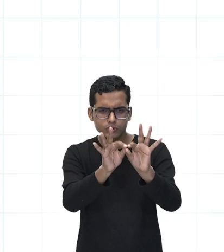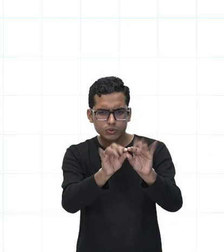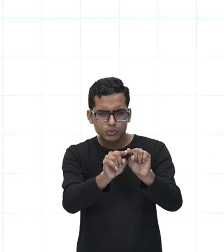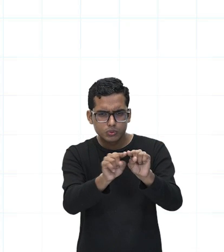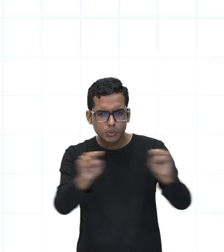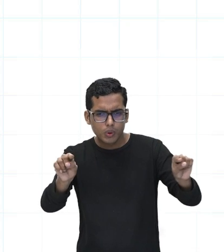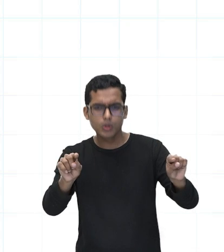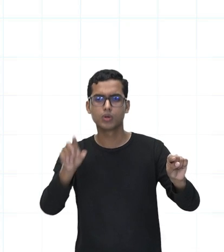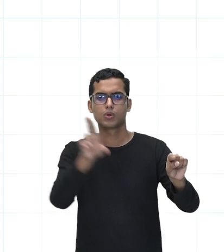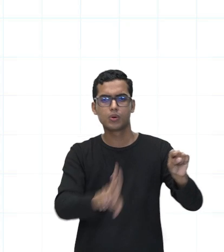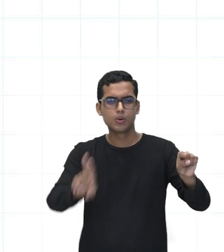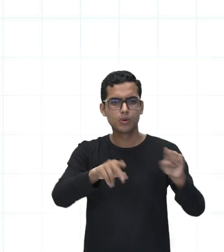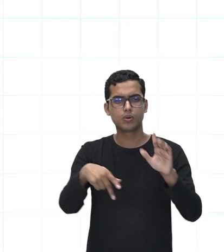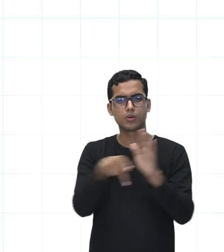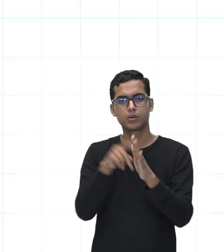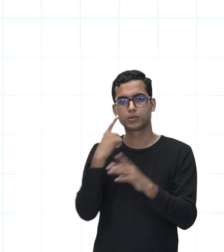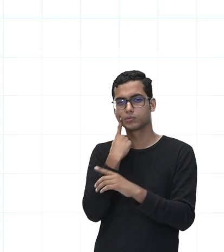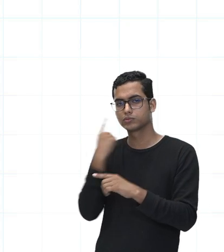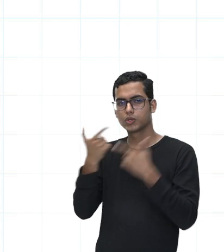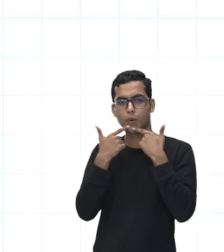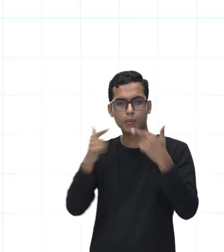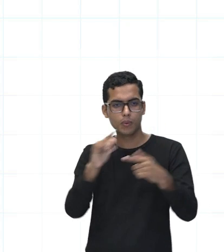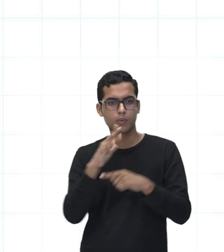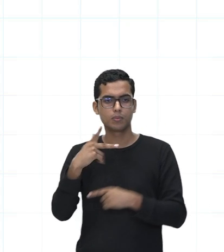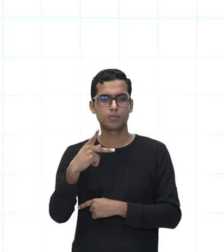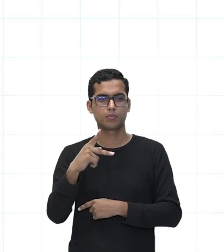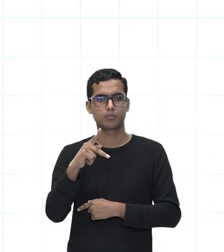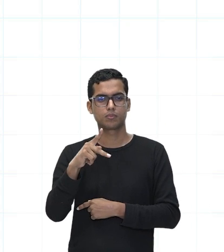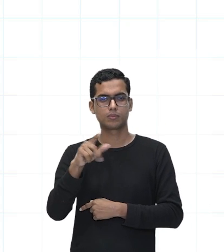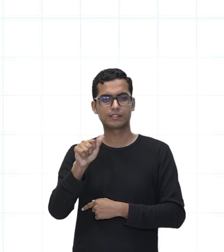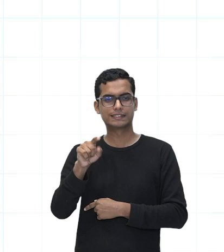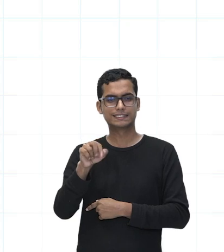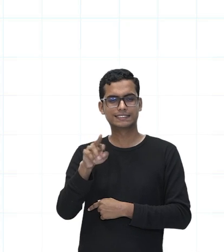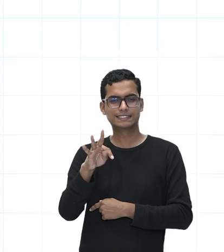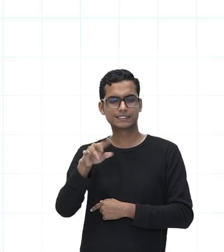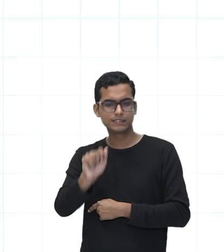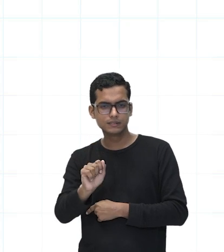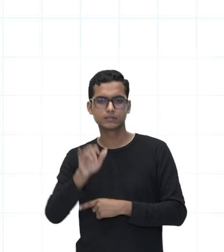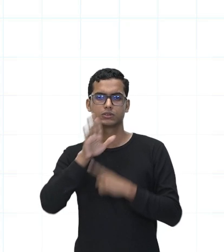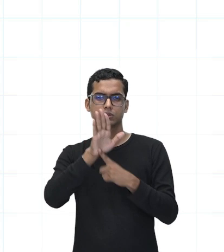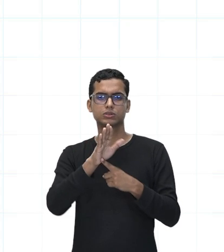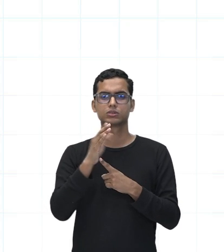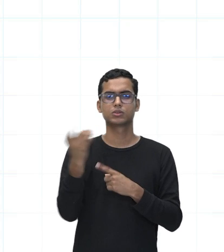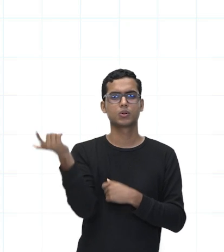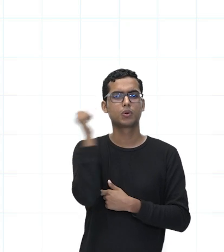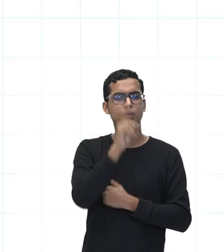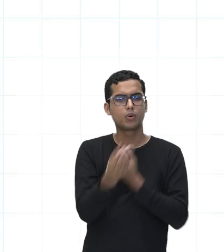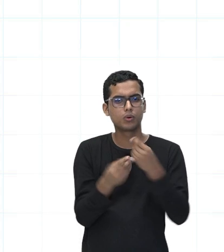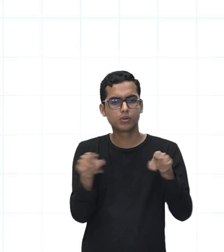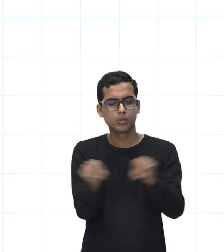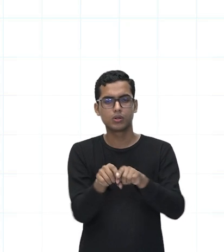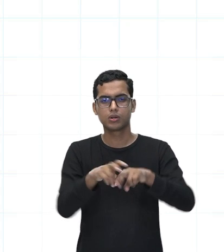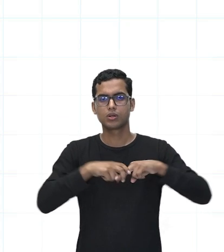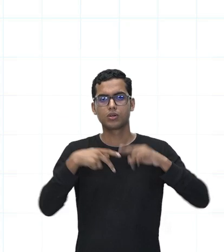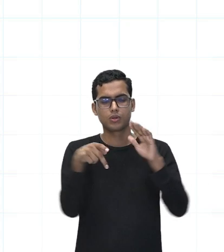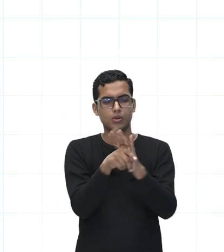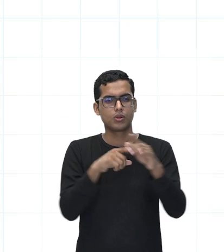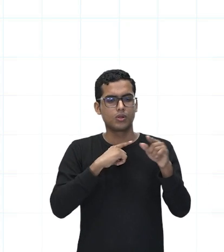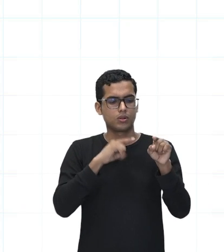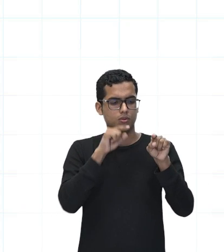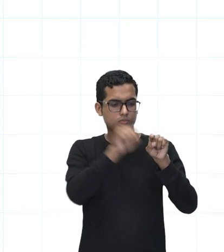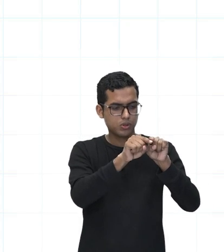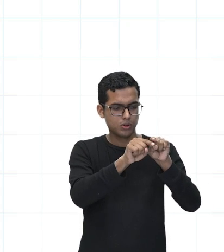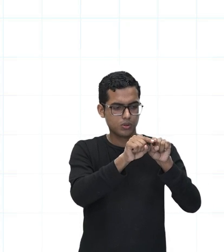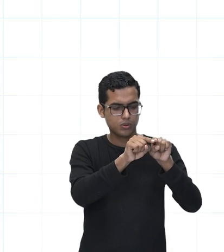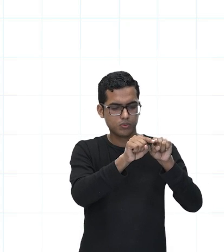da linguagem plástica. Ela é obtida através de infinitos pontos, também é obtida através de um rastro de um ponto. Ou seja, você pega